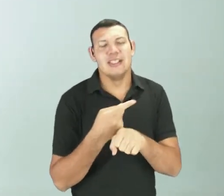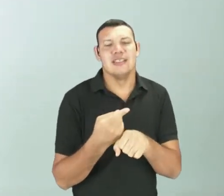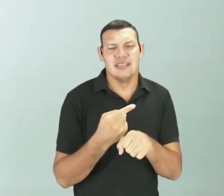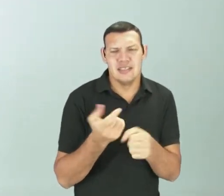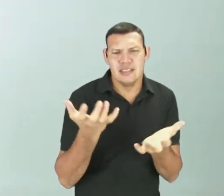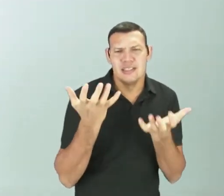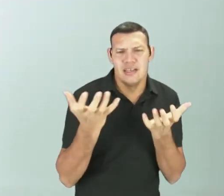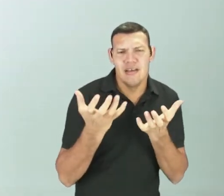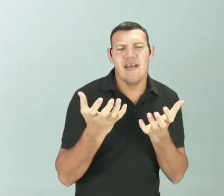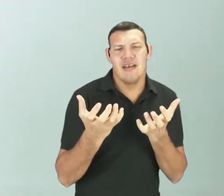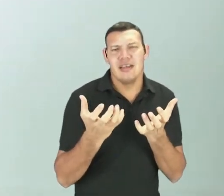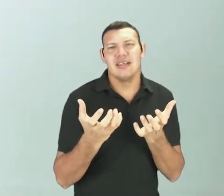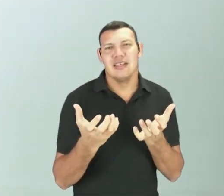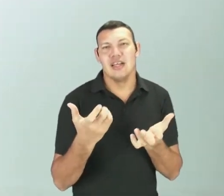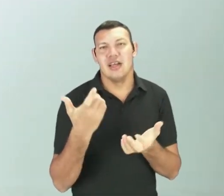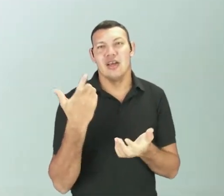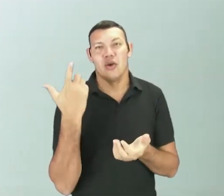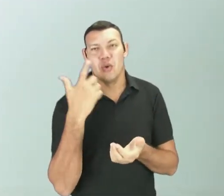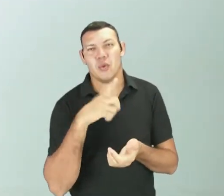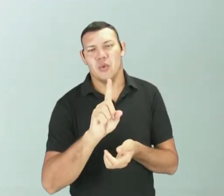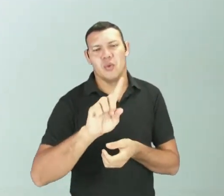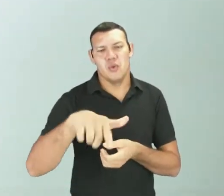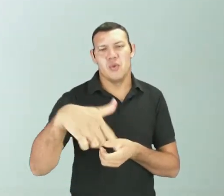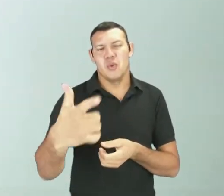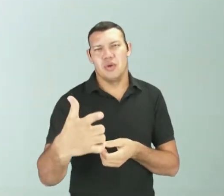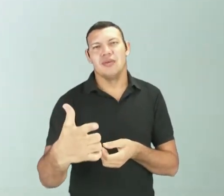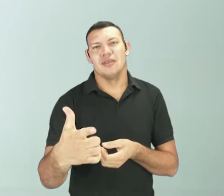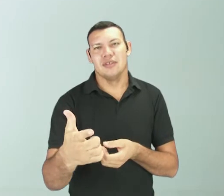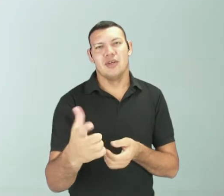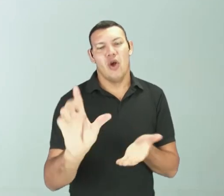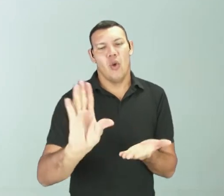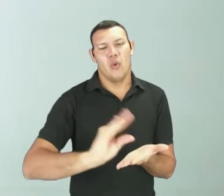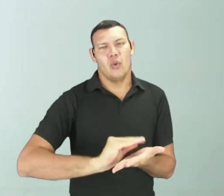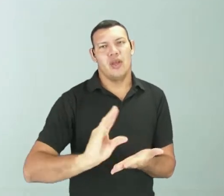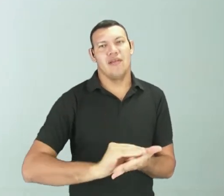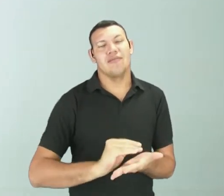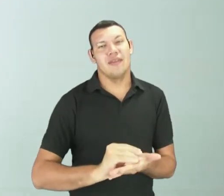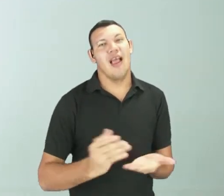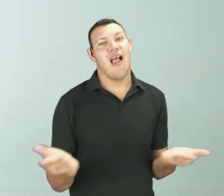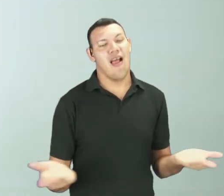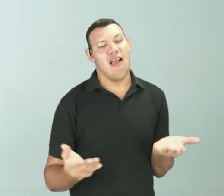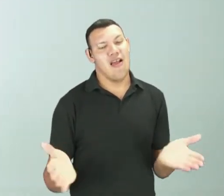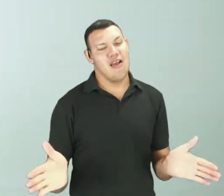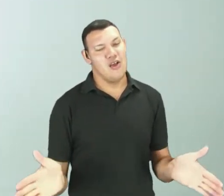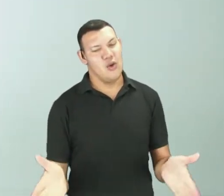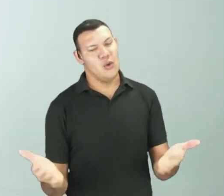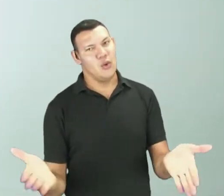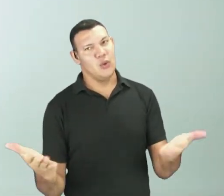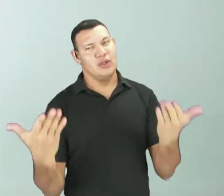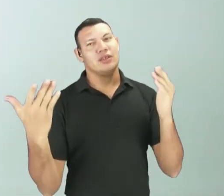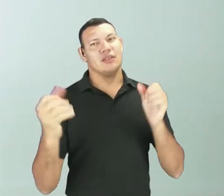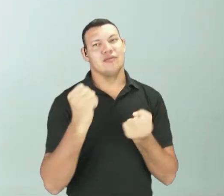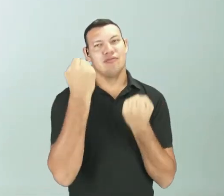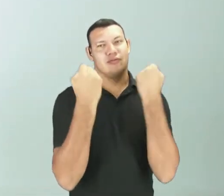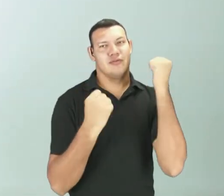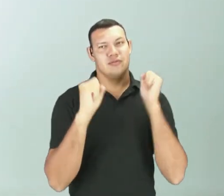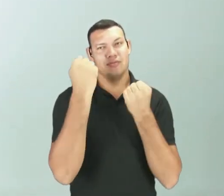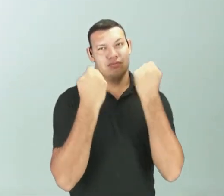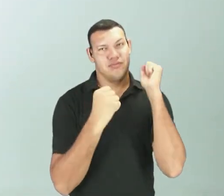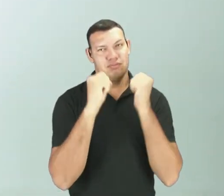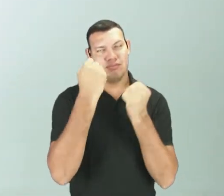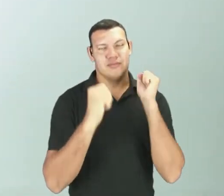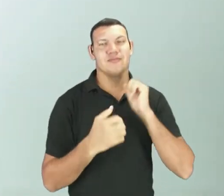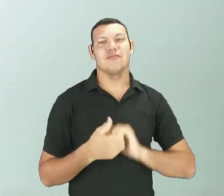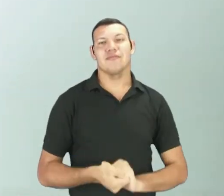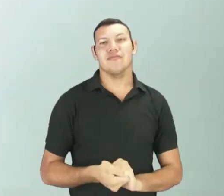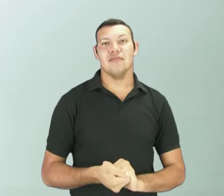se recuperar desse baque. Qual que é esse mecanismo? Investir no setor industrial que vai começar a chegar aqui, tá bom? E aí um